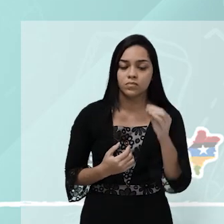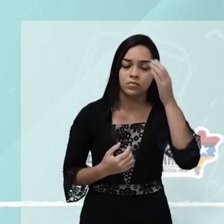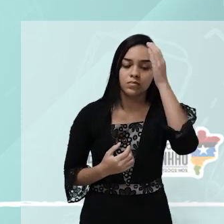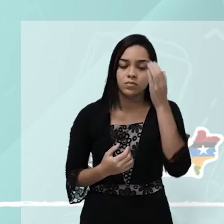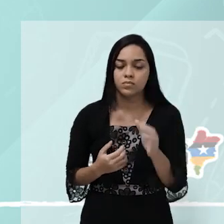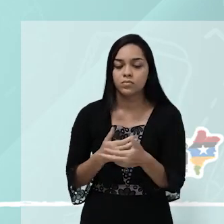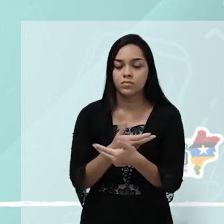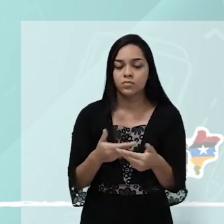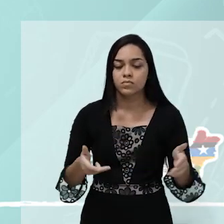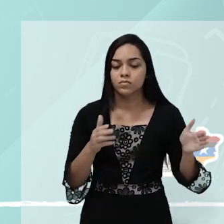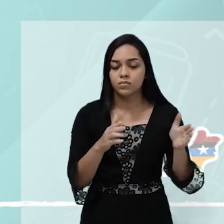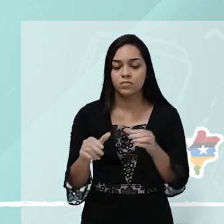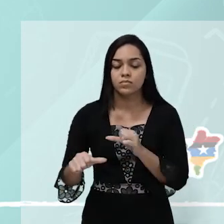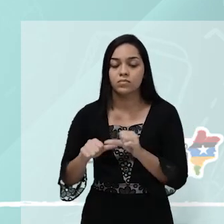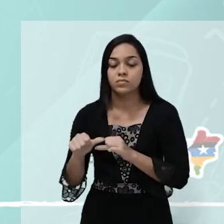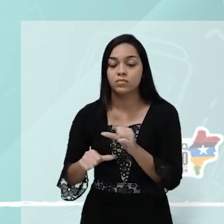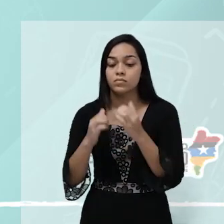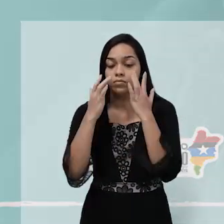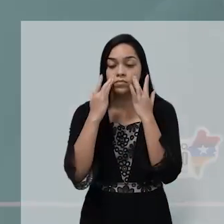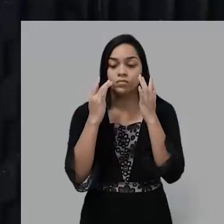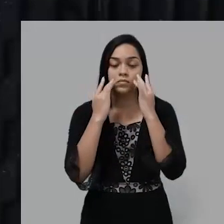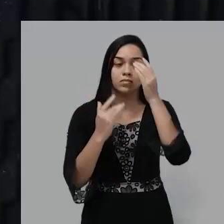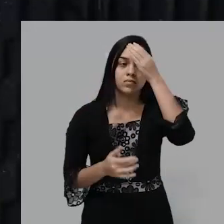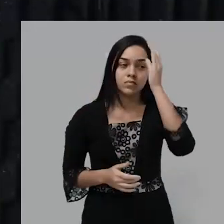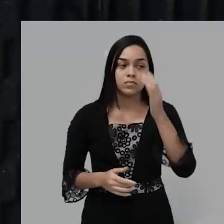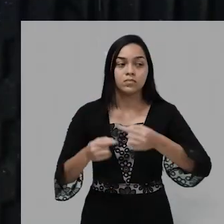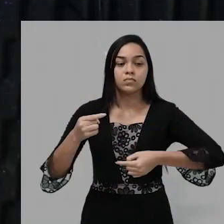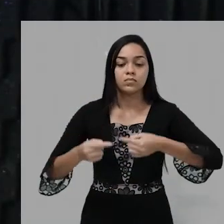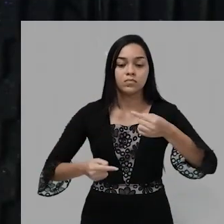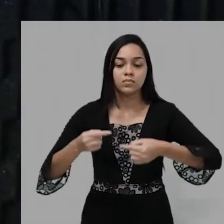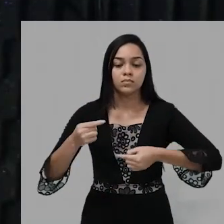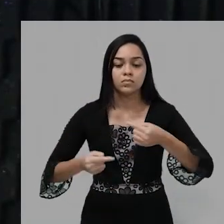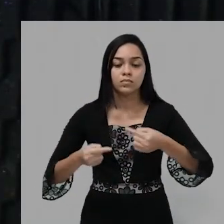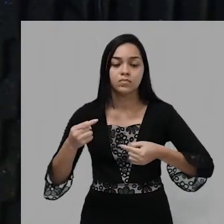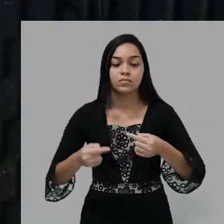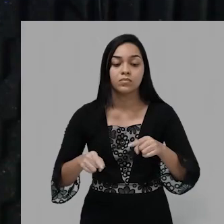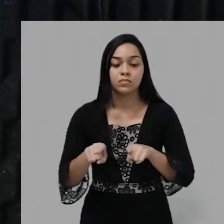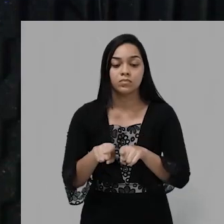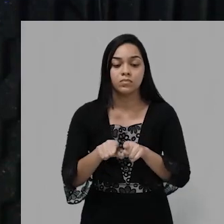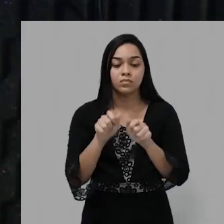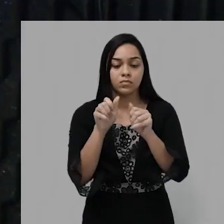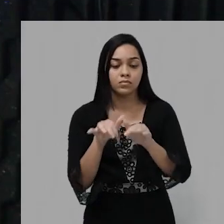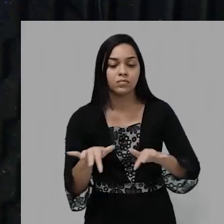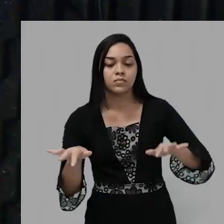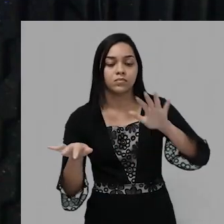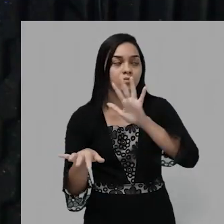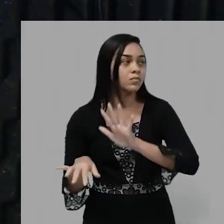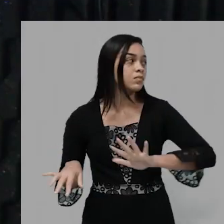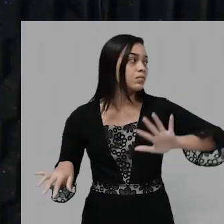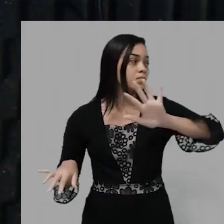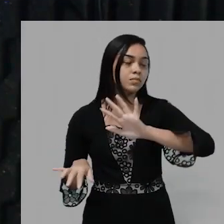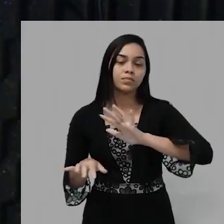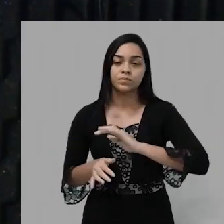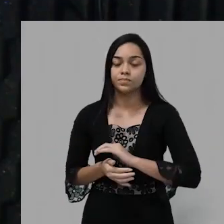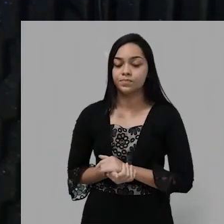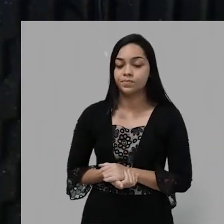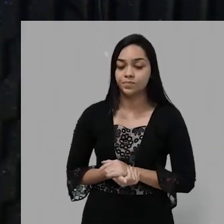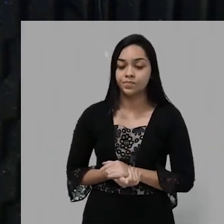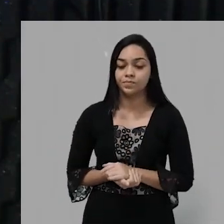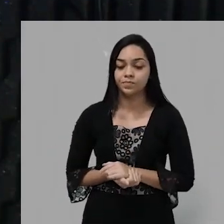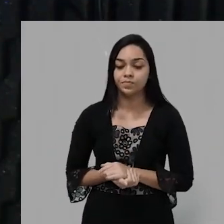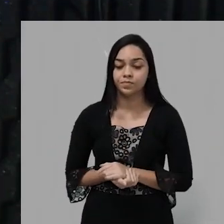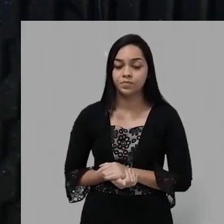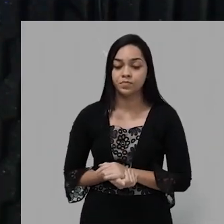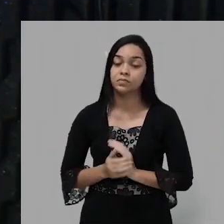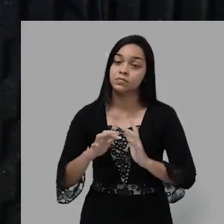cultural, período de grandes transformações artísticas, culturais e políticas, que se espalhou por todo o continente